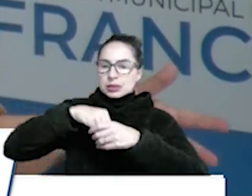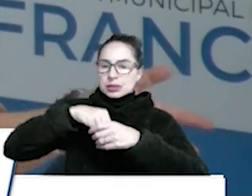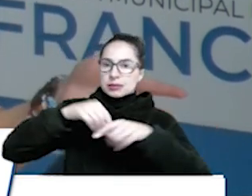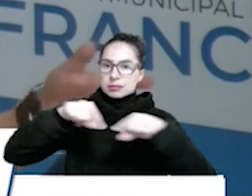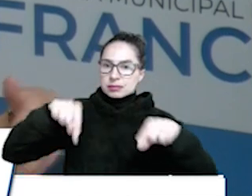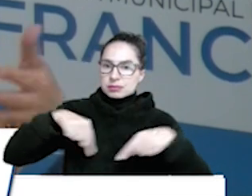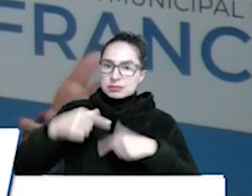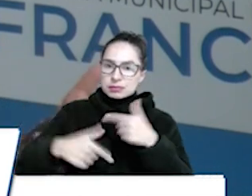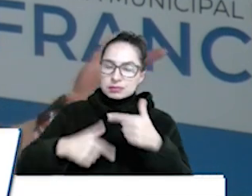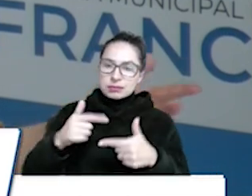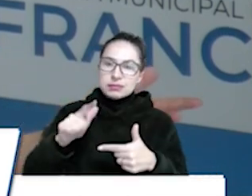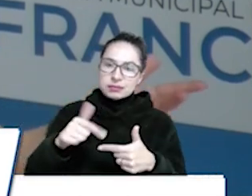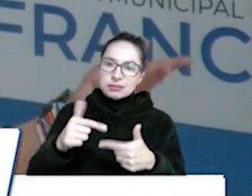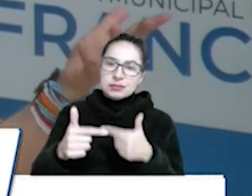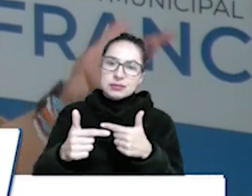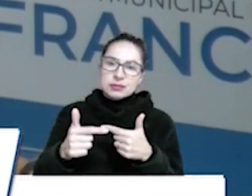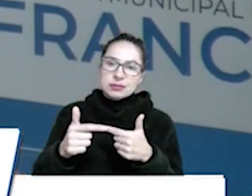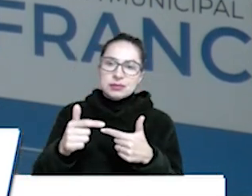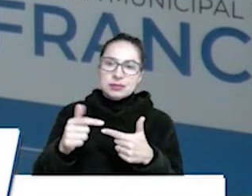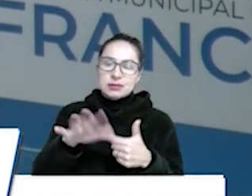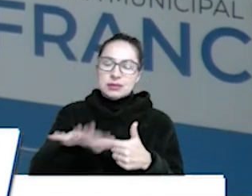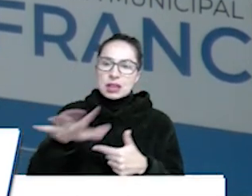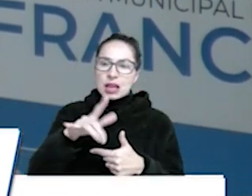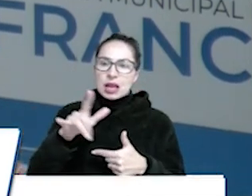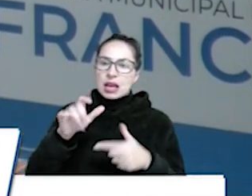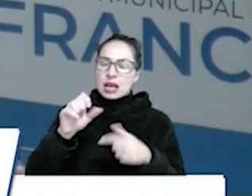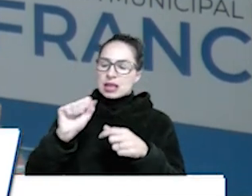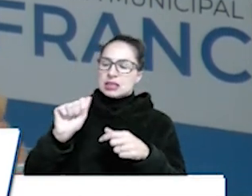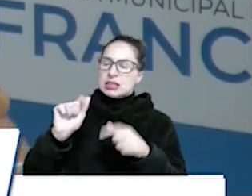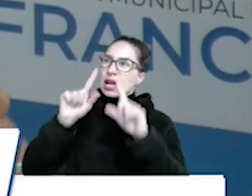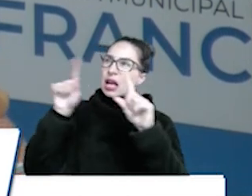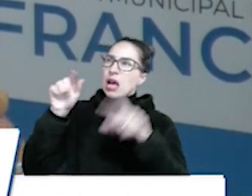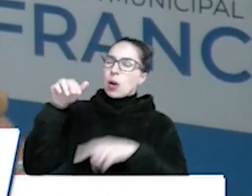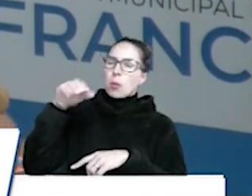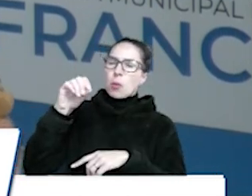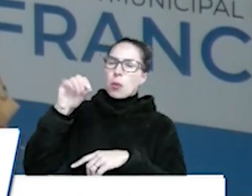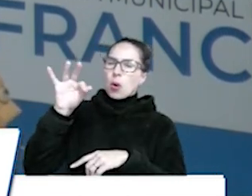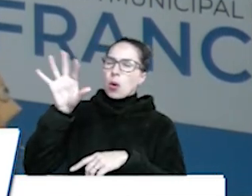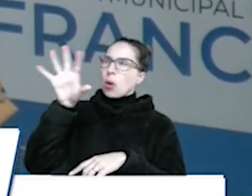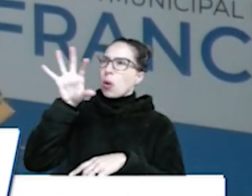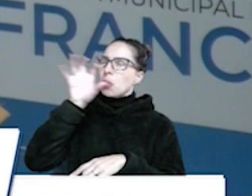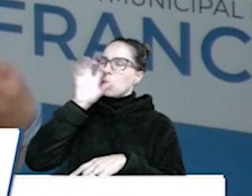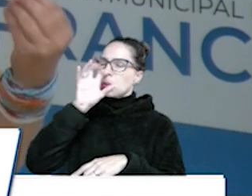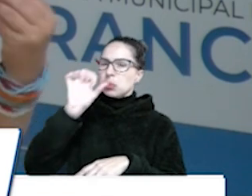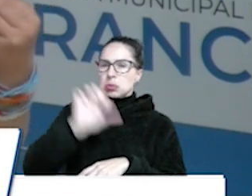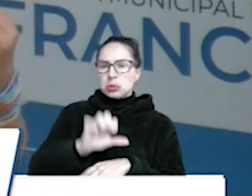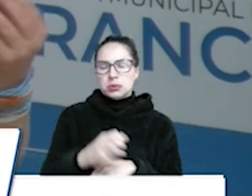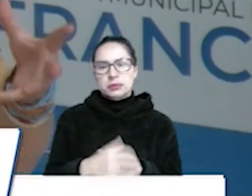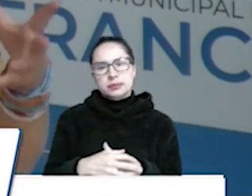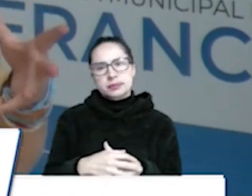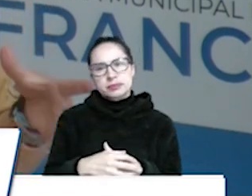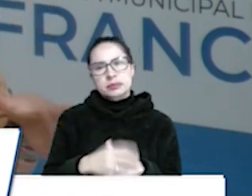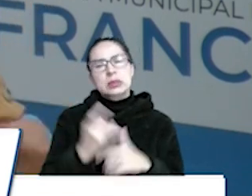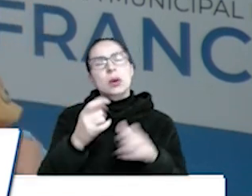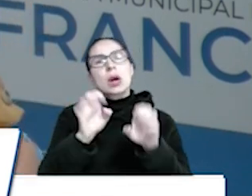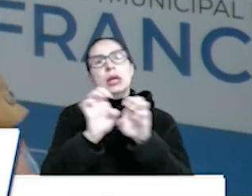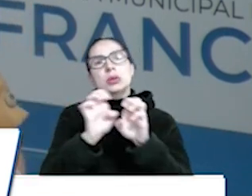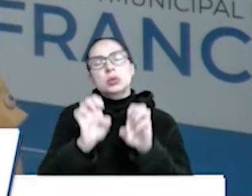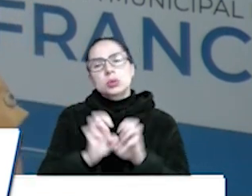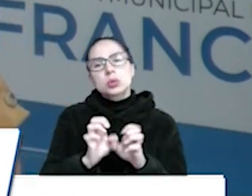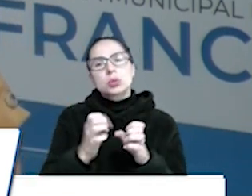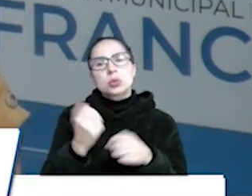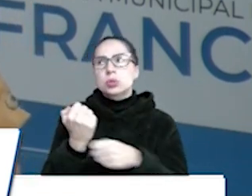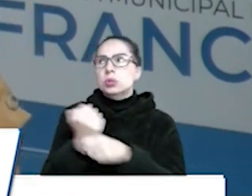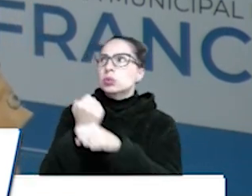uma das funcionárias que trabalha numa sala mofada, né? Então, assim, as estruturas físicas,